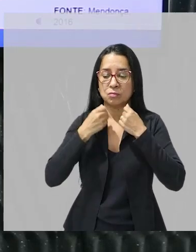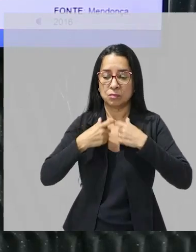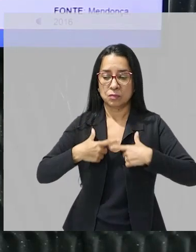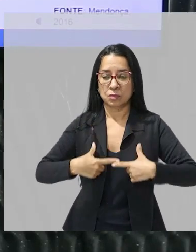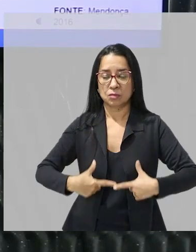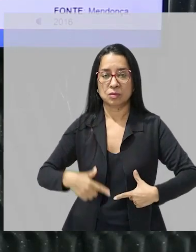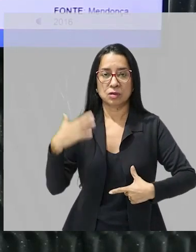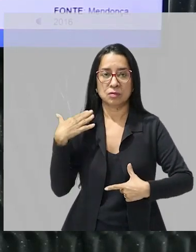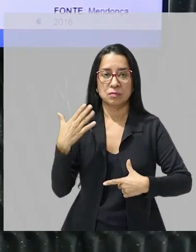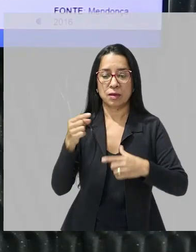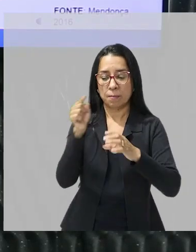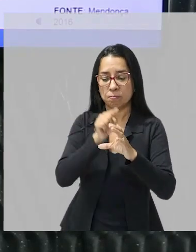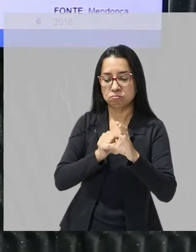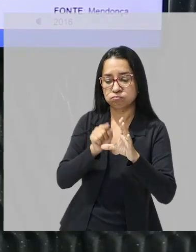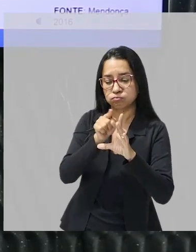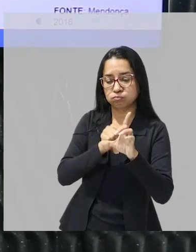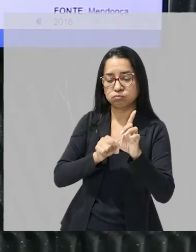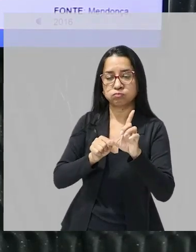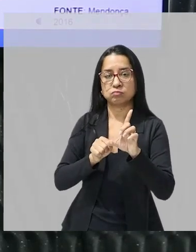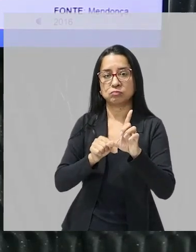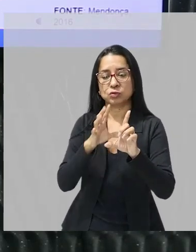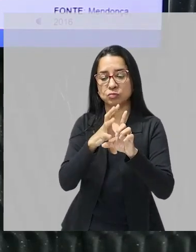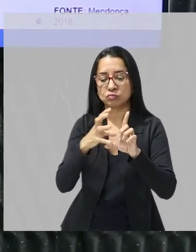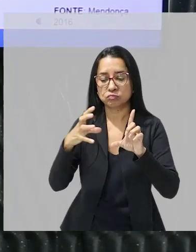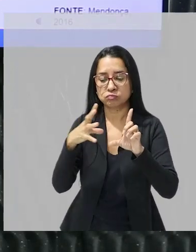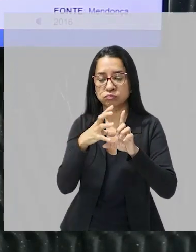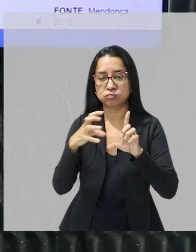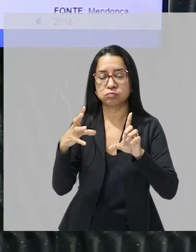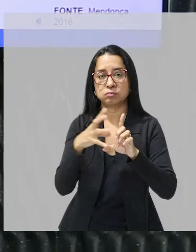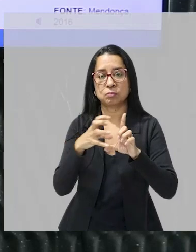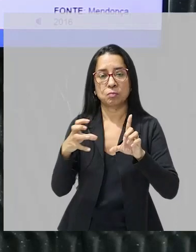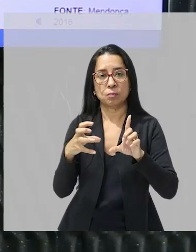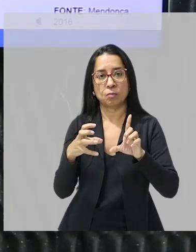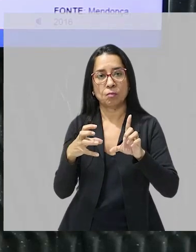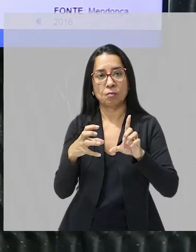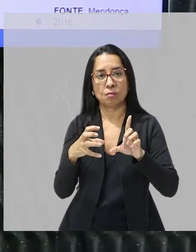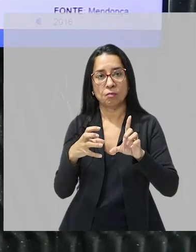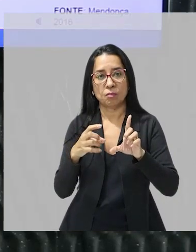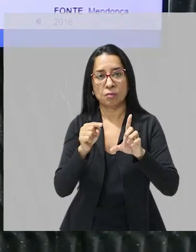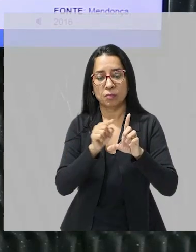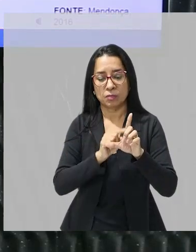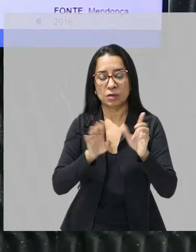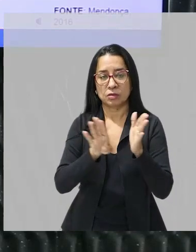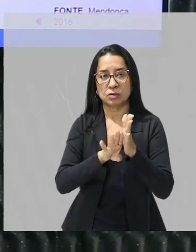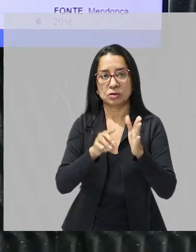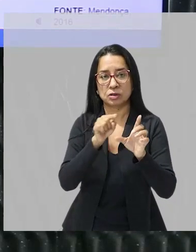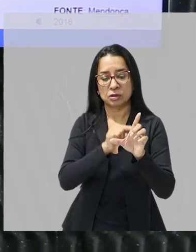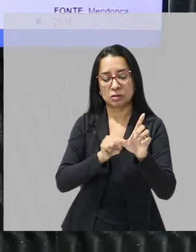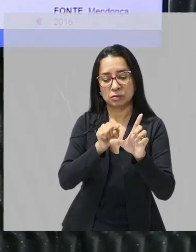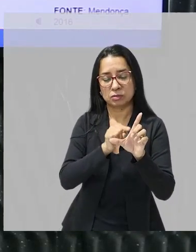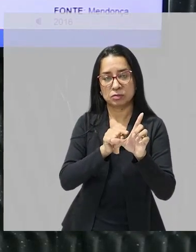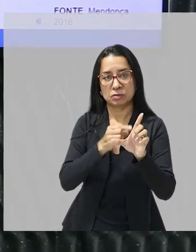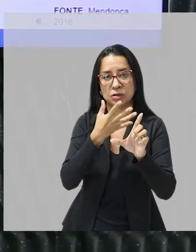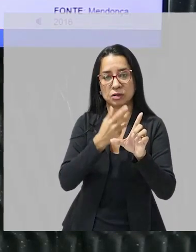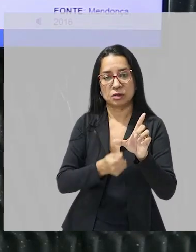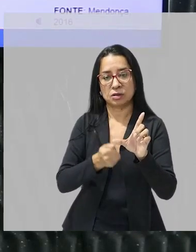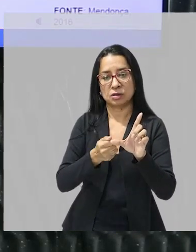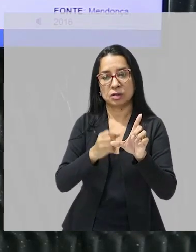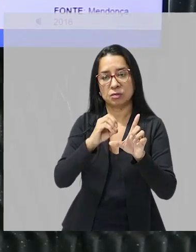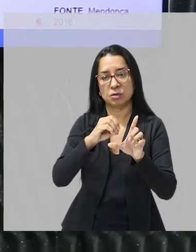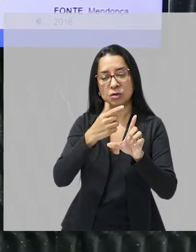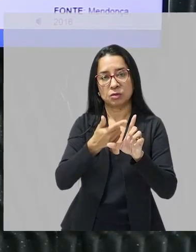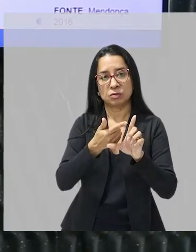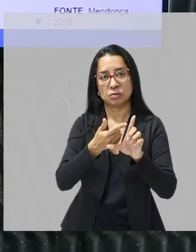pulmões venoso, cheio de gás carbônico, aí ele chega aqui nas ramificações, recebe oxigênio e